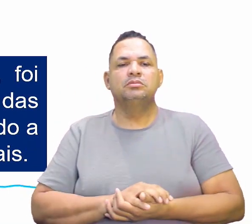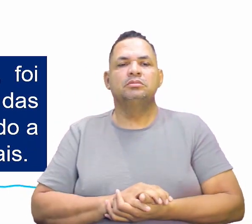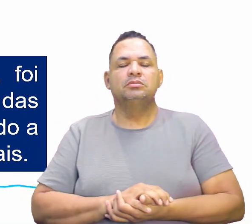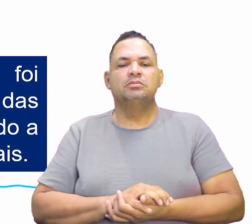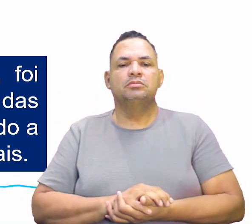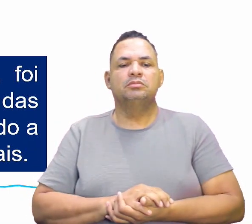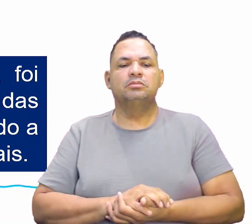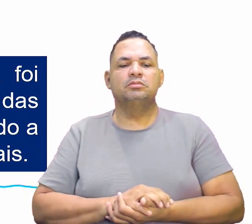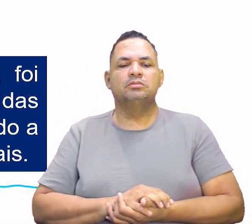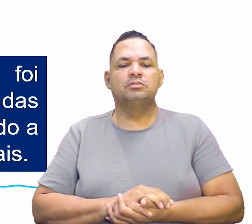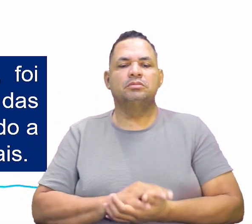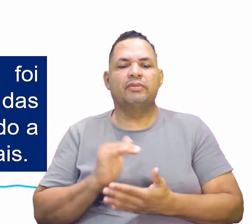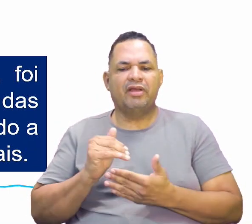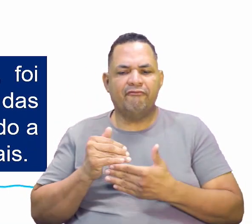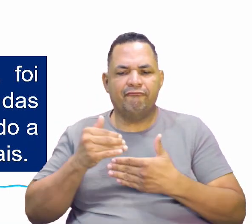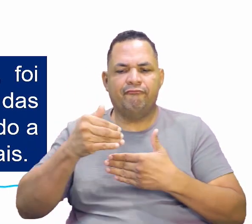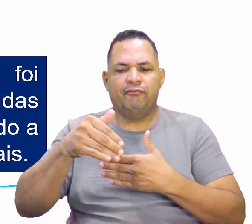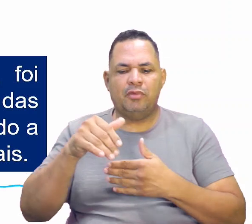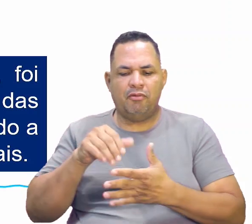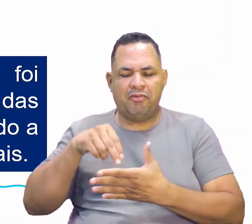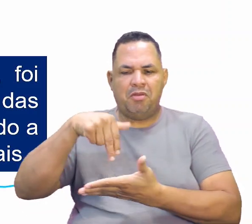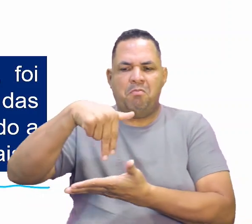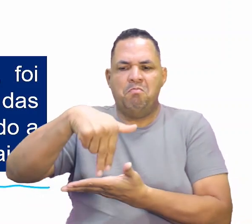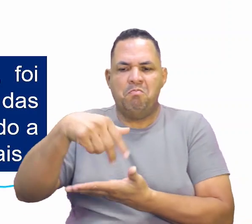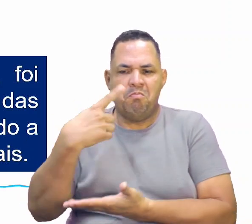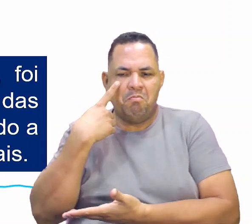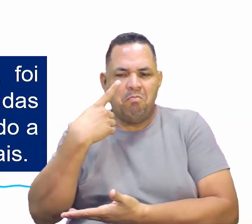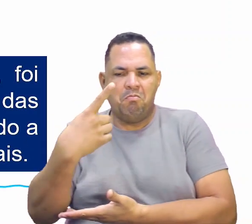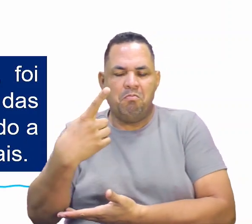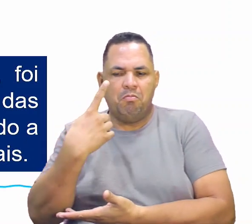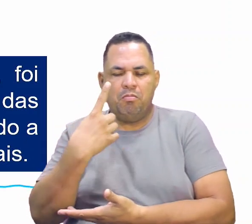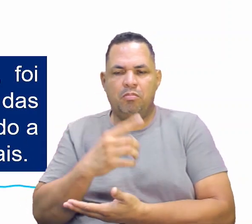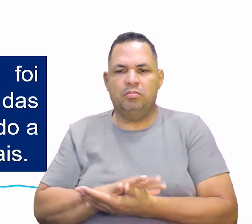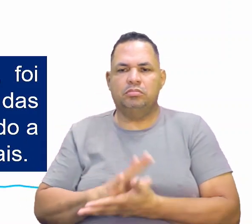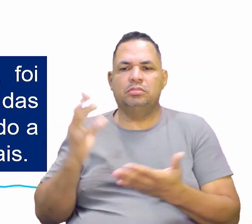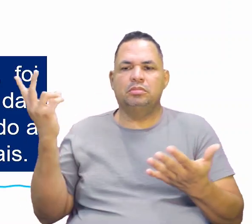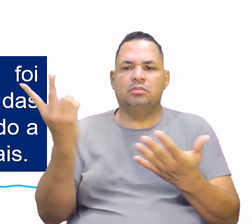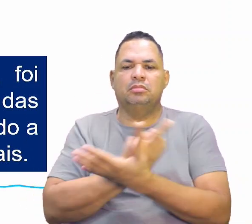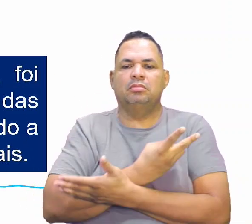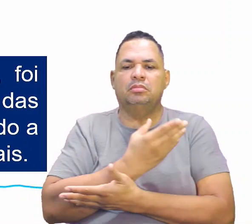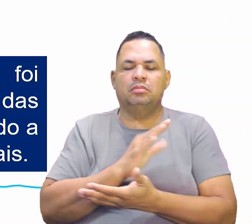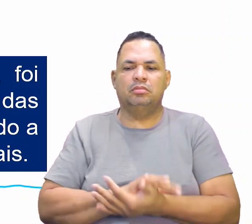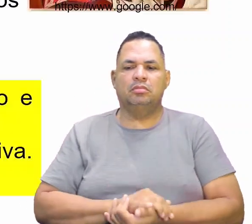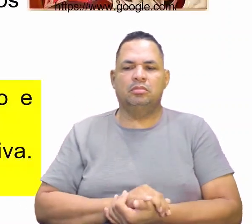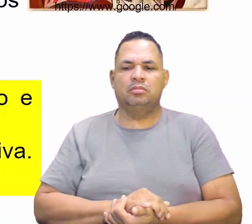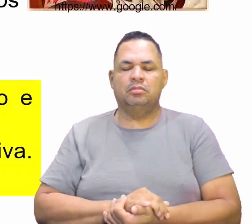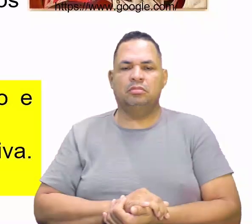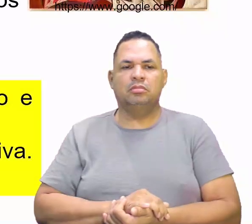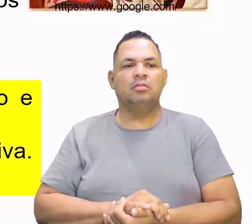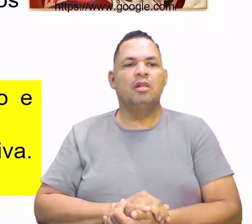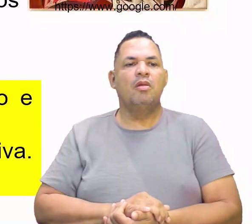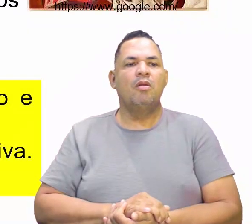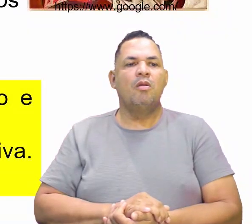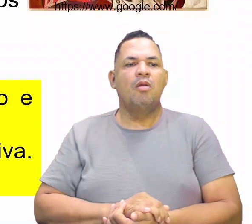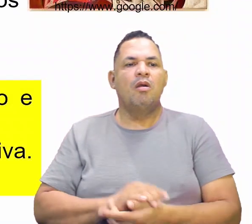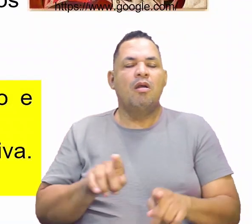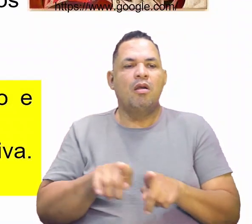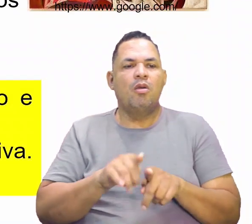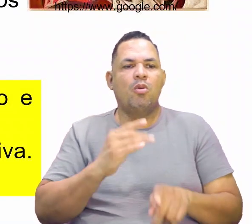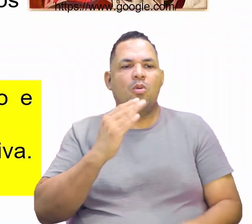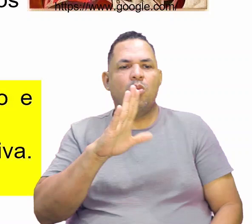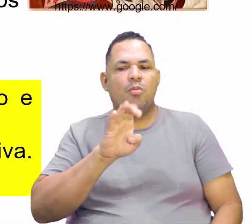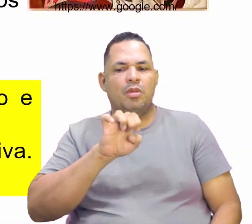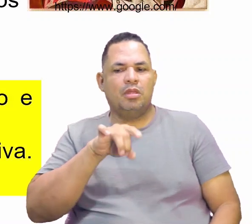falou, né? Vai ficar à frente, vai ficar só de olho, né? No que está acontecendo nas inovações. E o